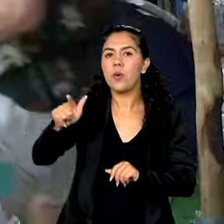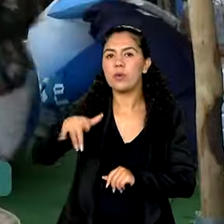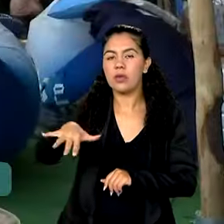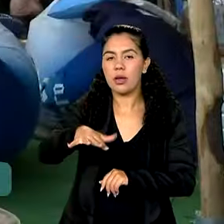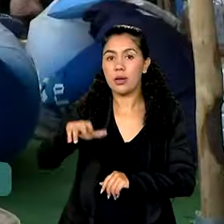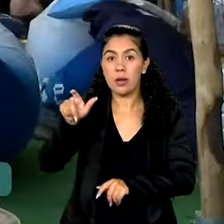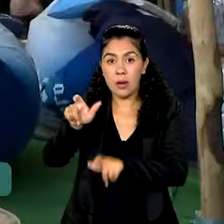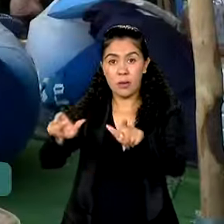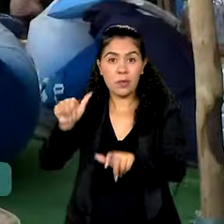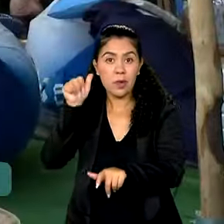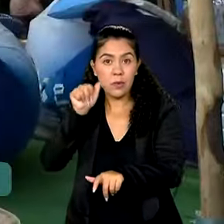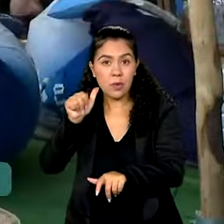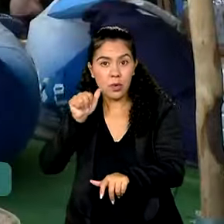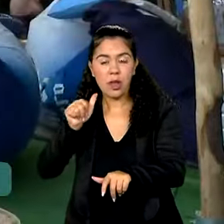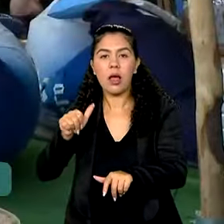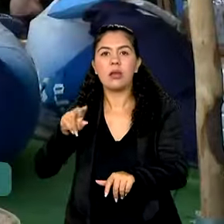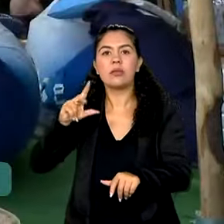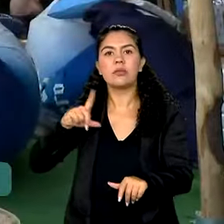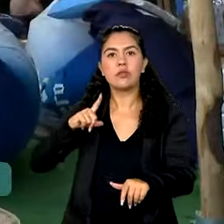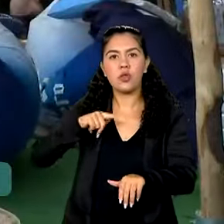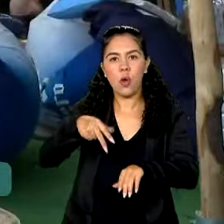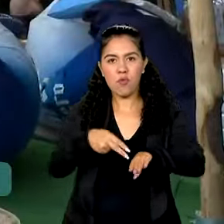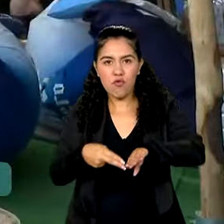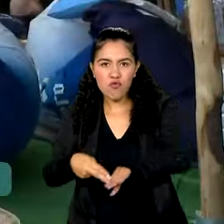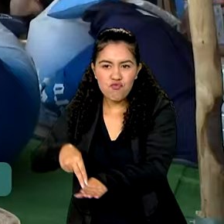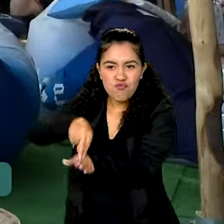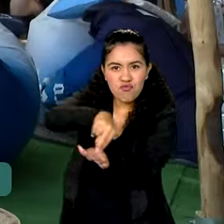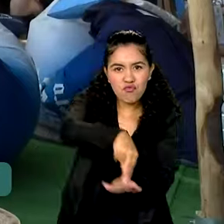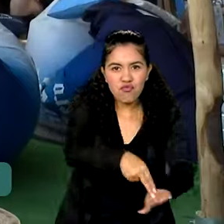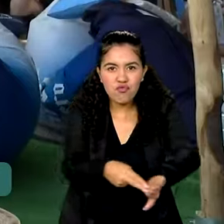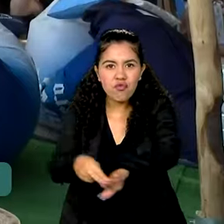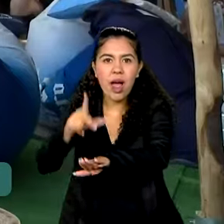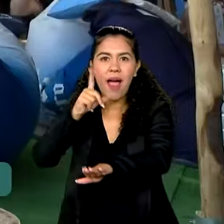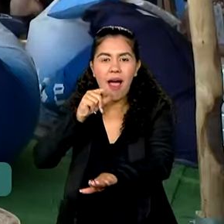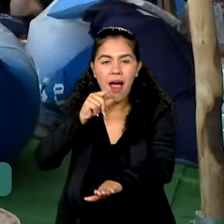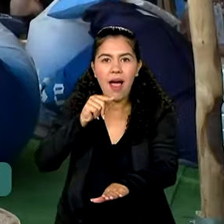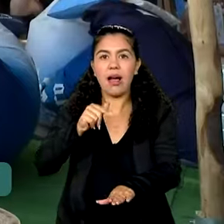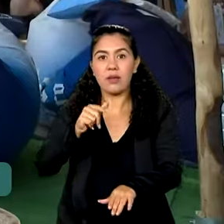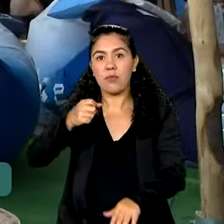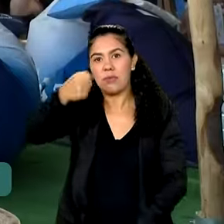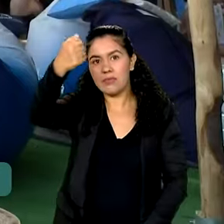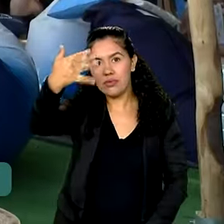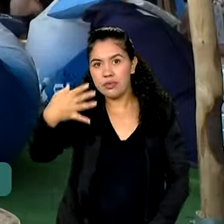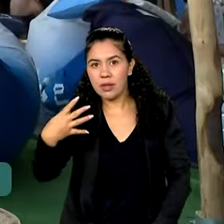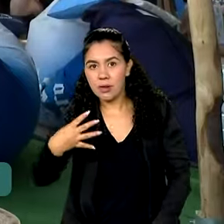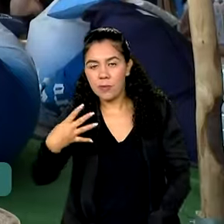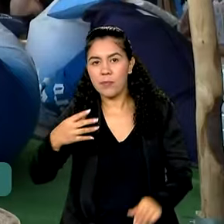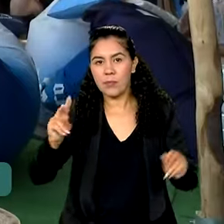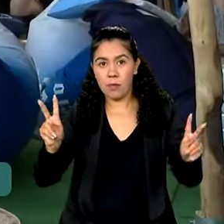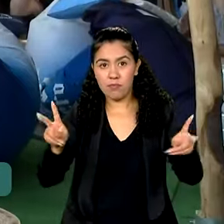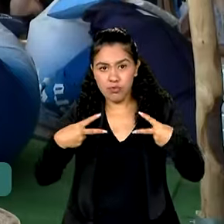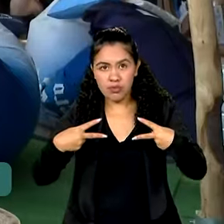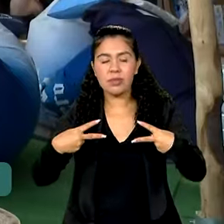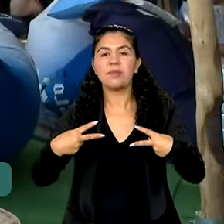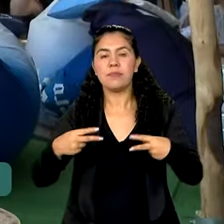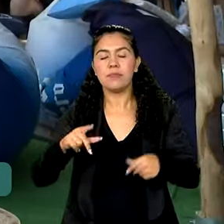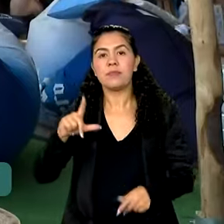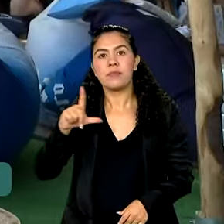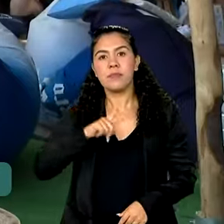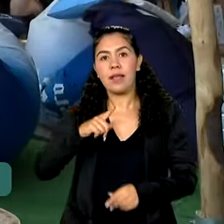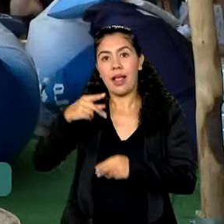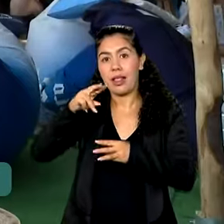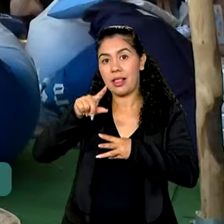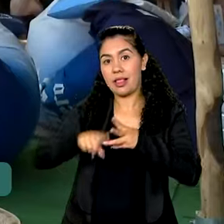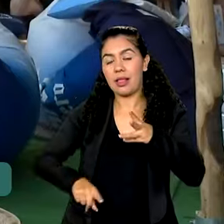mulheres entrem no mar para definir quem vai às quartas de final. Três brasileiras estão nas oitavas.